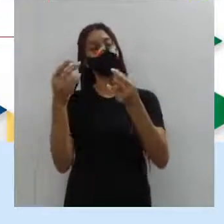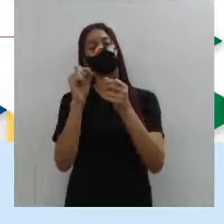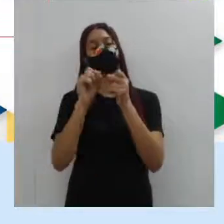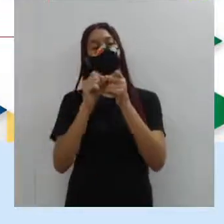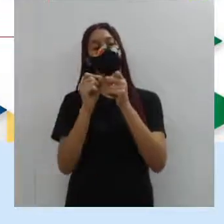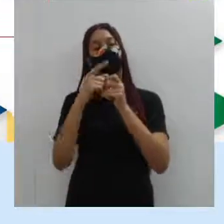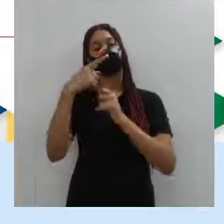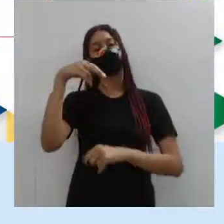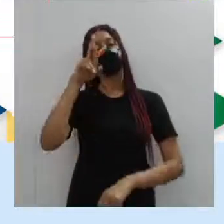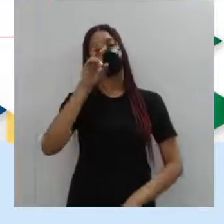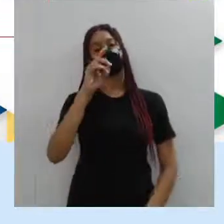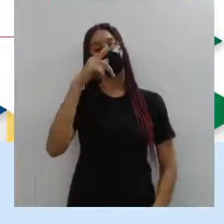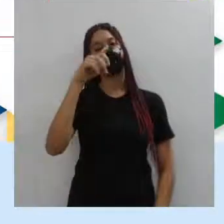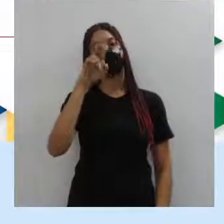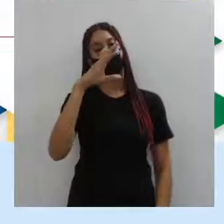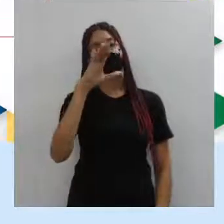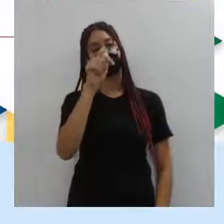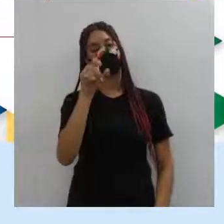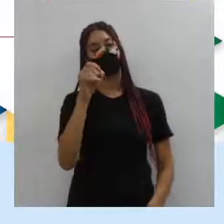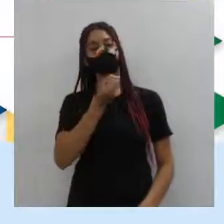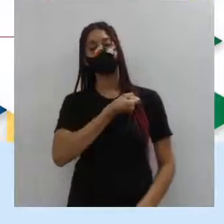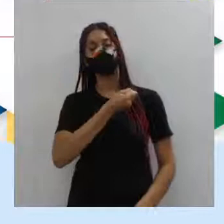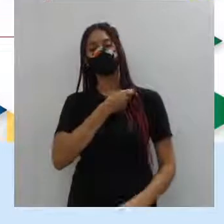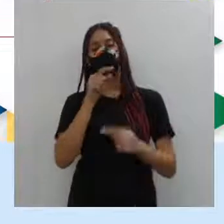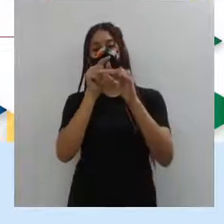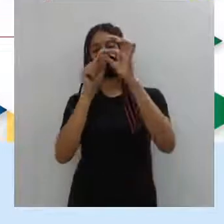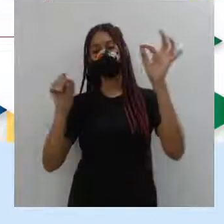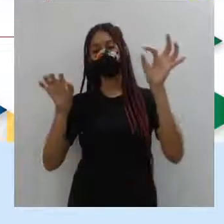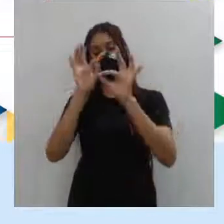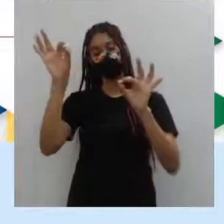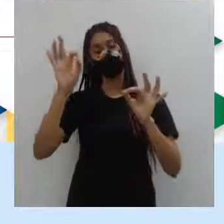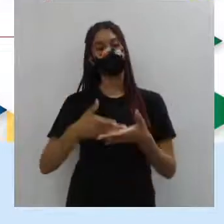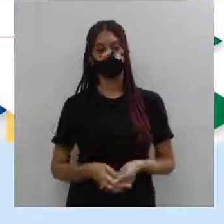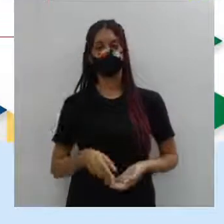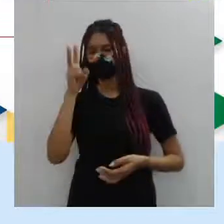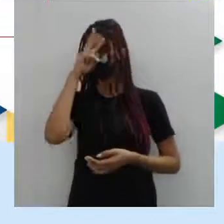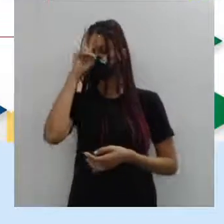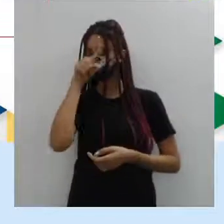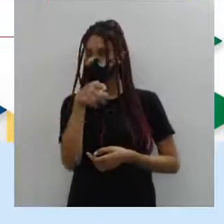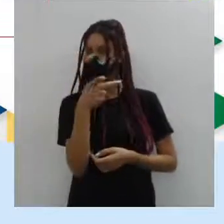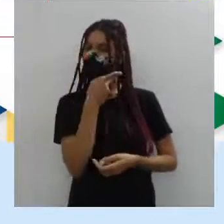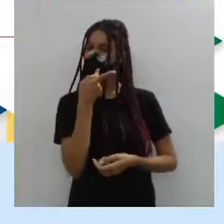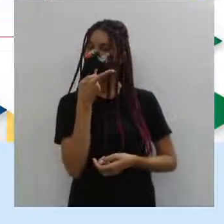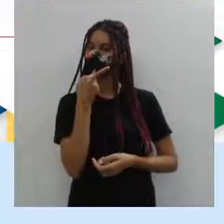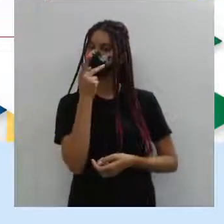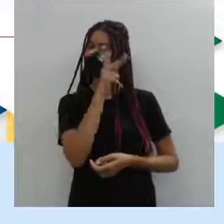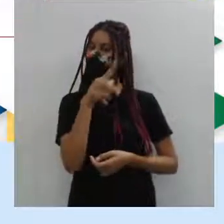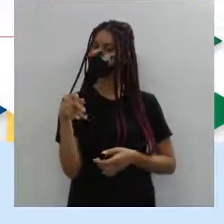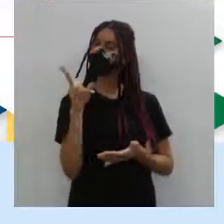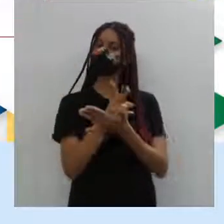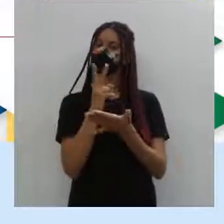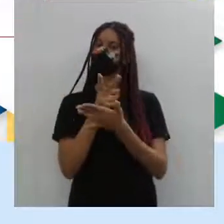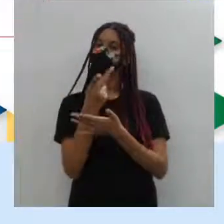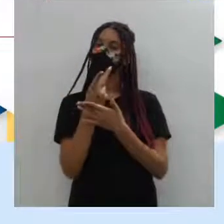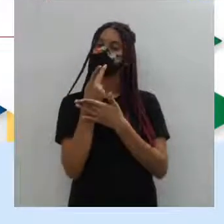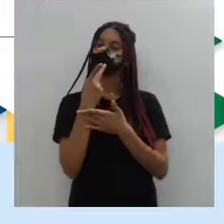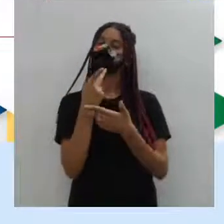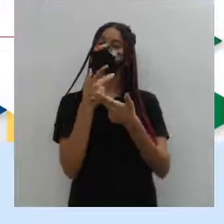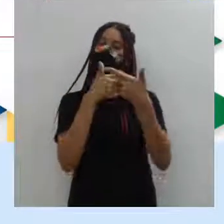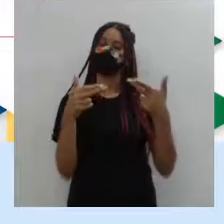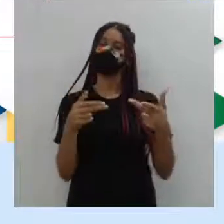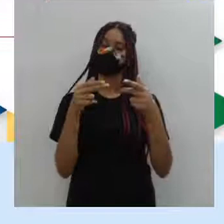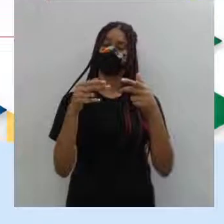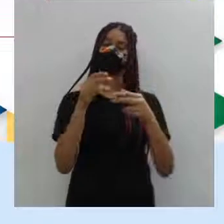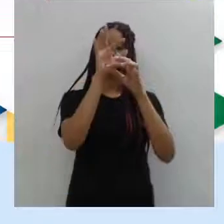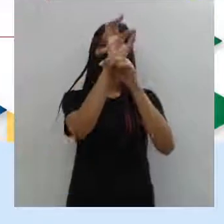proporção, produto dos meios pelos extremos, não é assim que o professor fala, né? Tu lembra disso? O professor sempre fala desse jeito. Produto dos meios